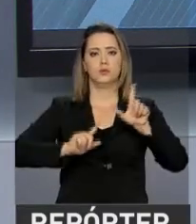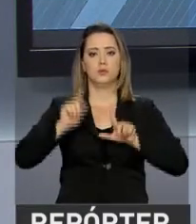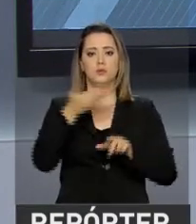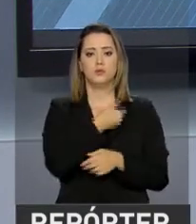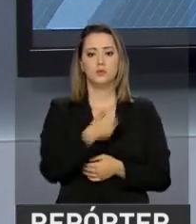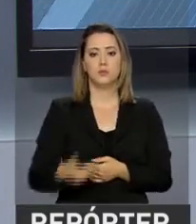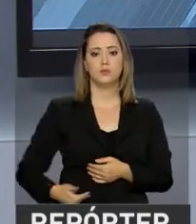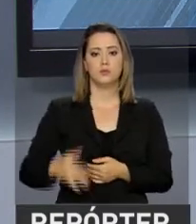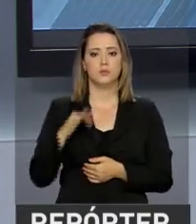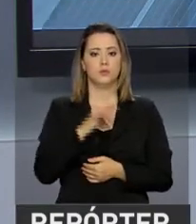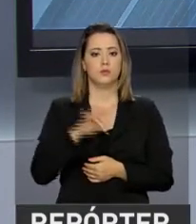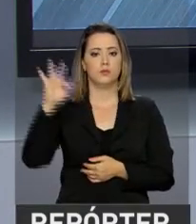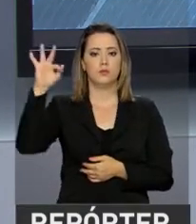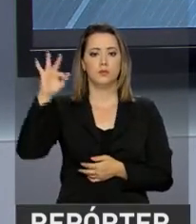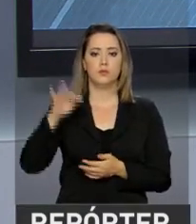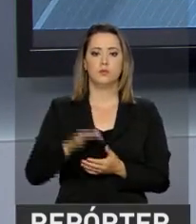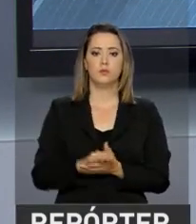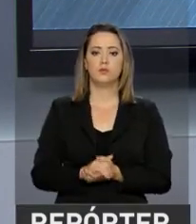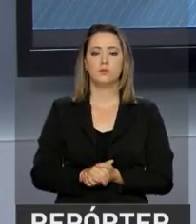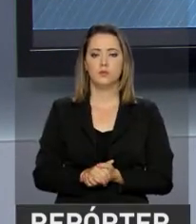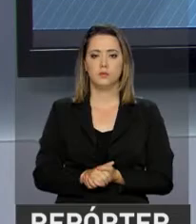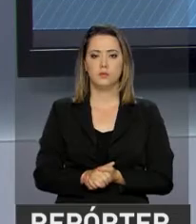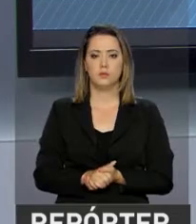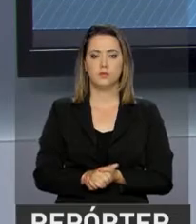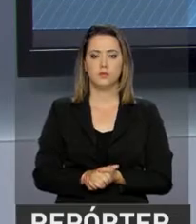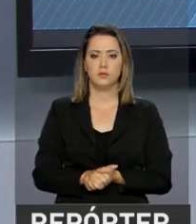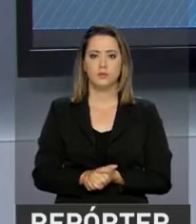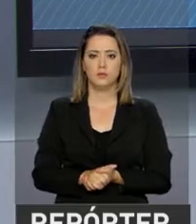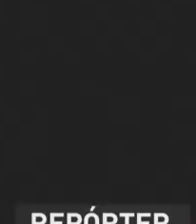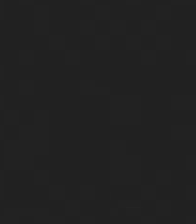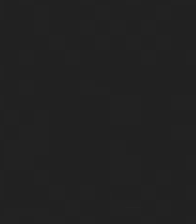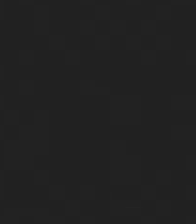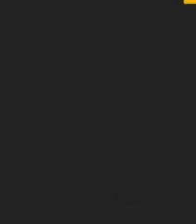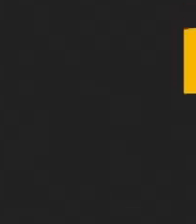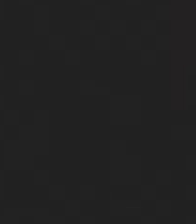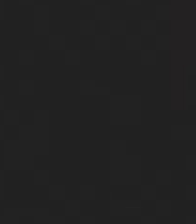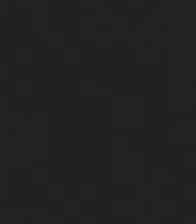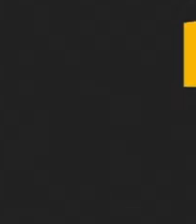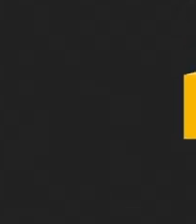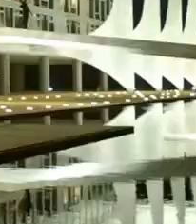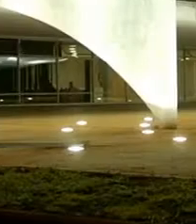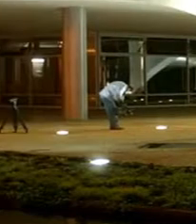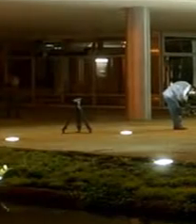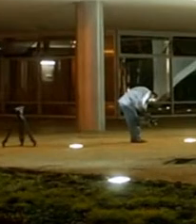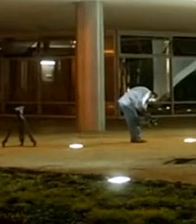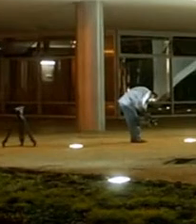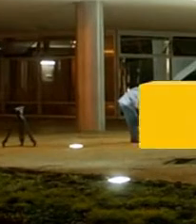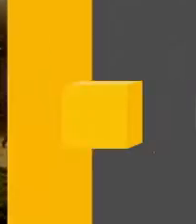gente aqui na NBR, a TV do Governo Federal.